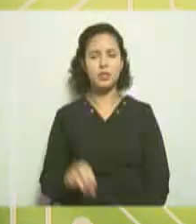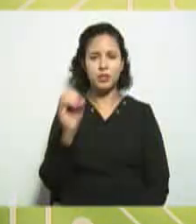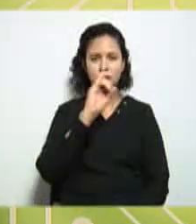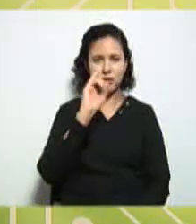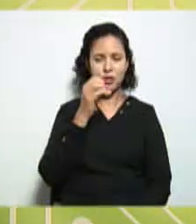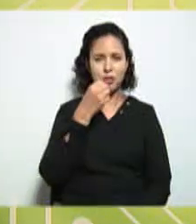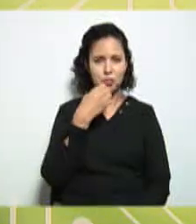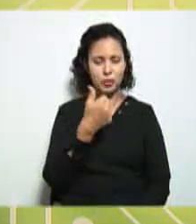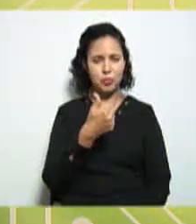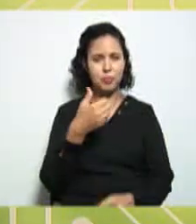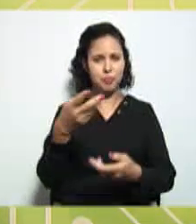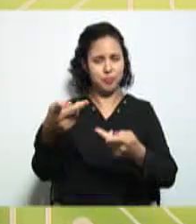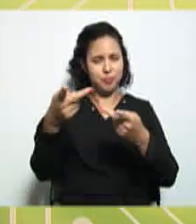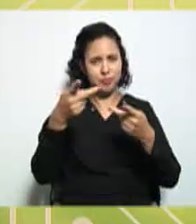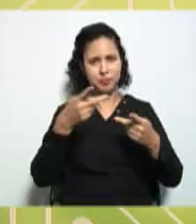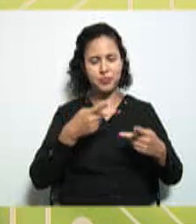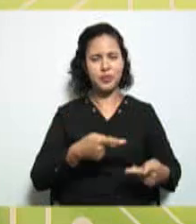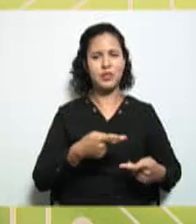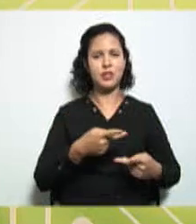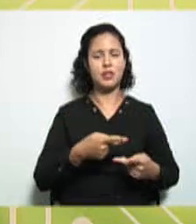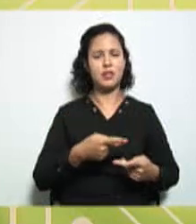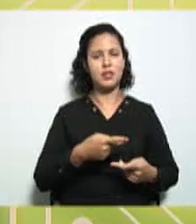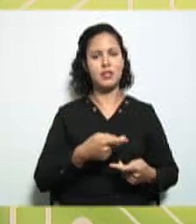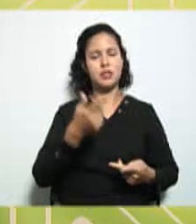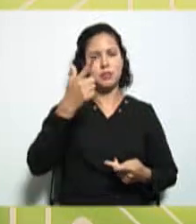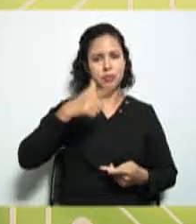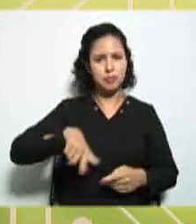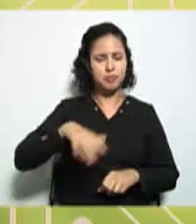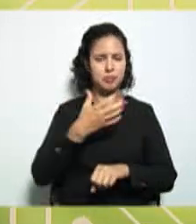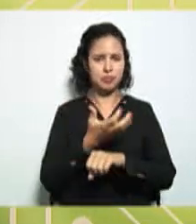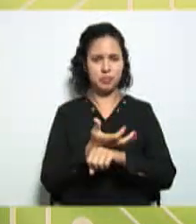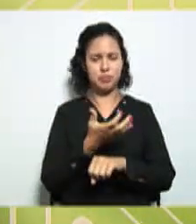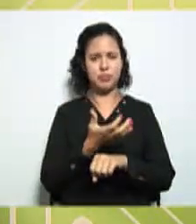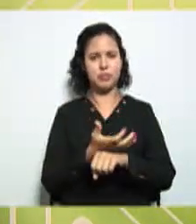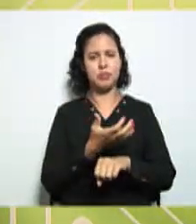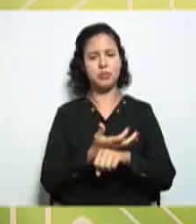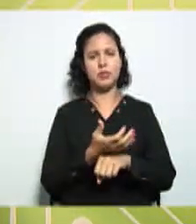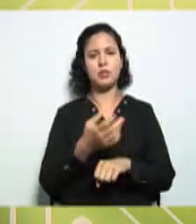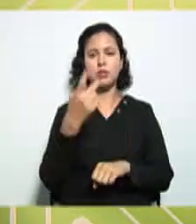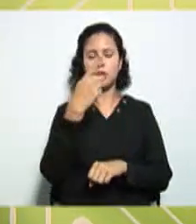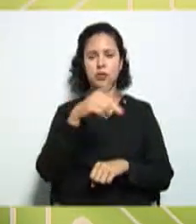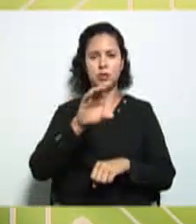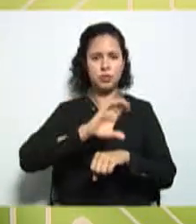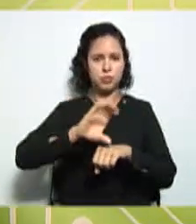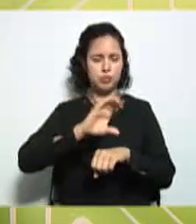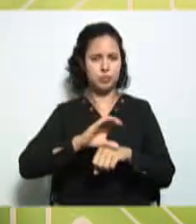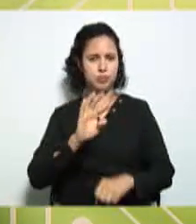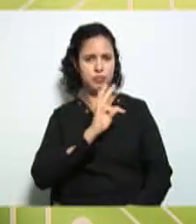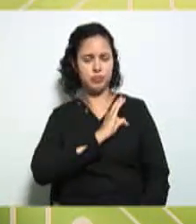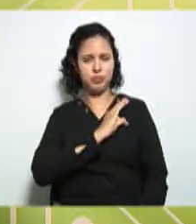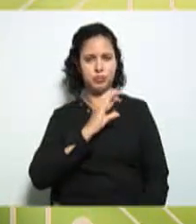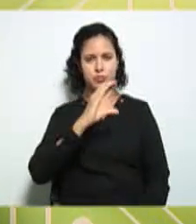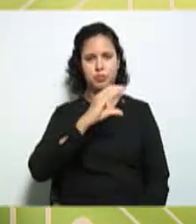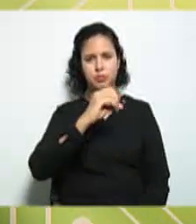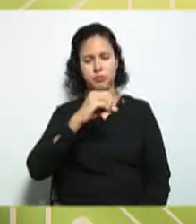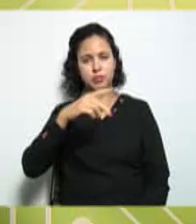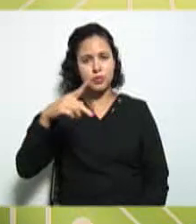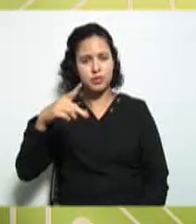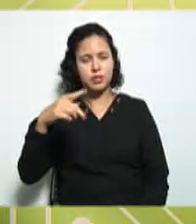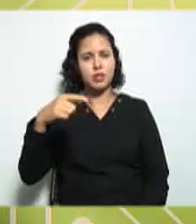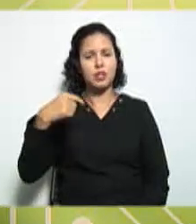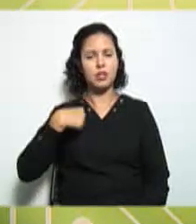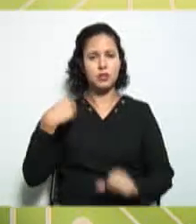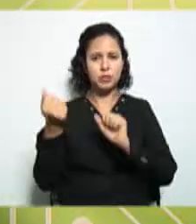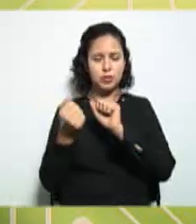Olá, seja muito bem-vindo a mais uma disciplina do seu curso técnico em cooperativismo. Estamos